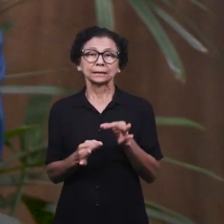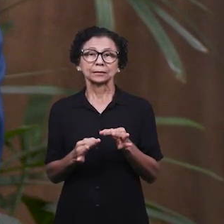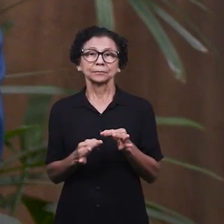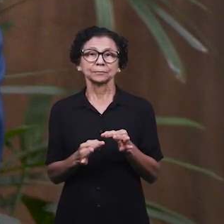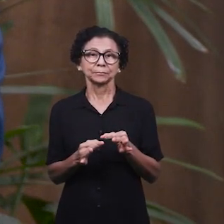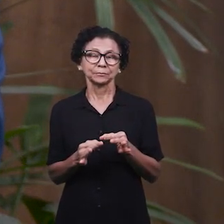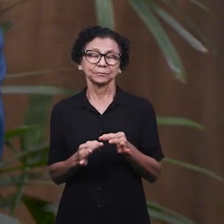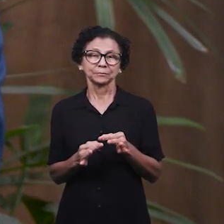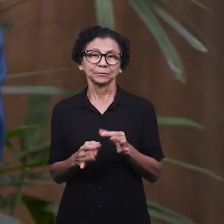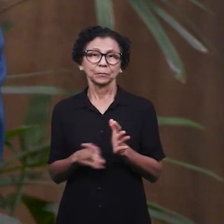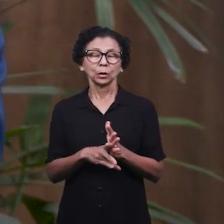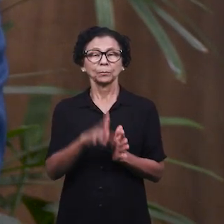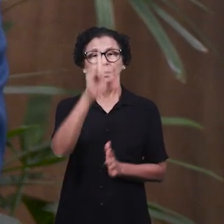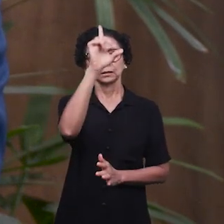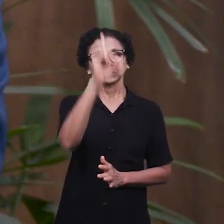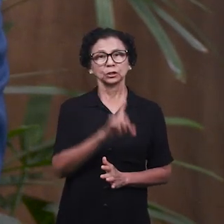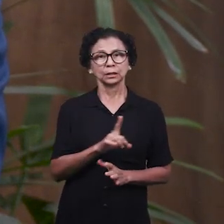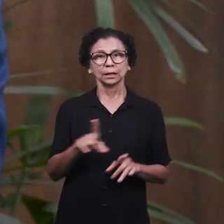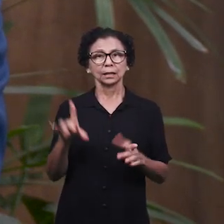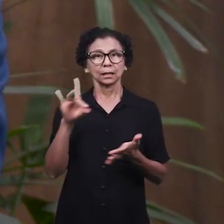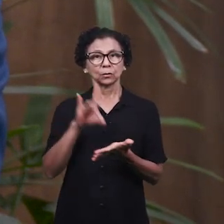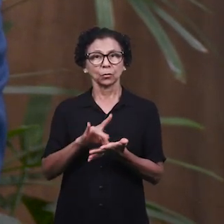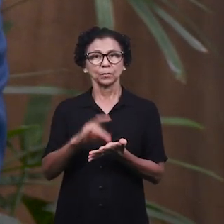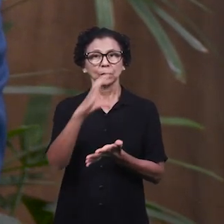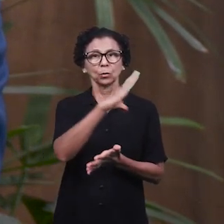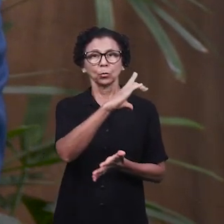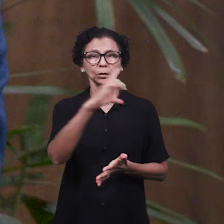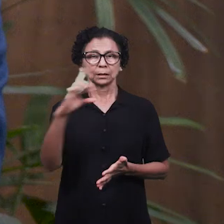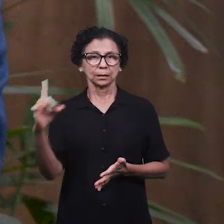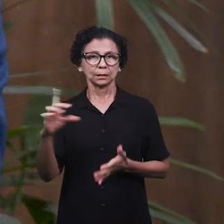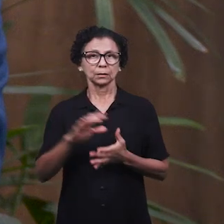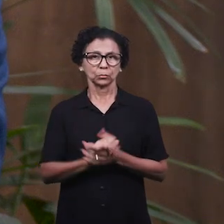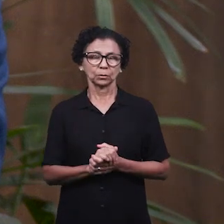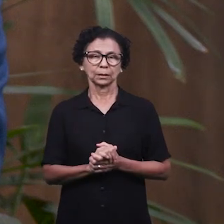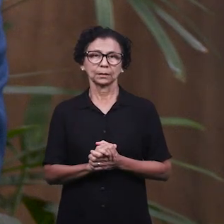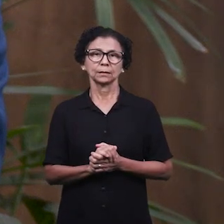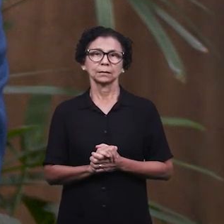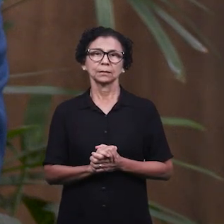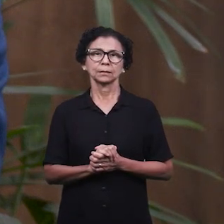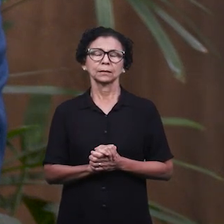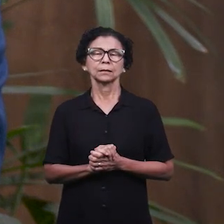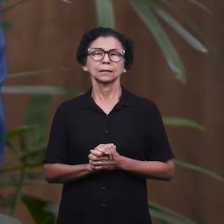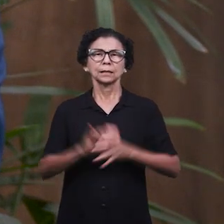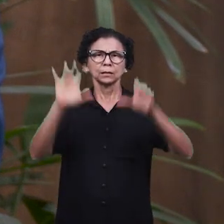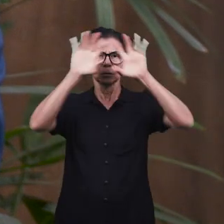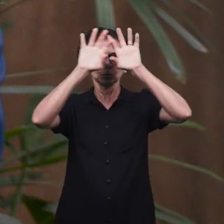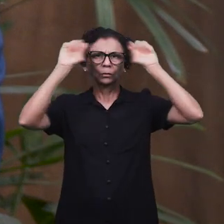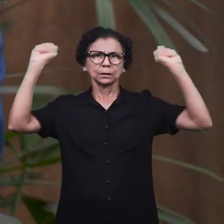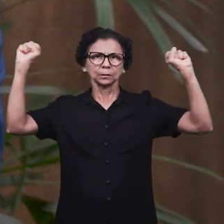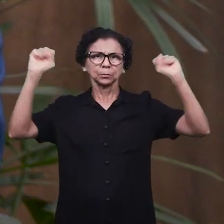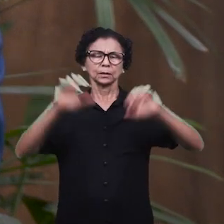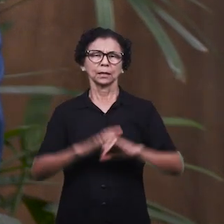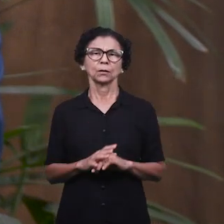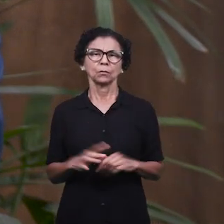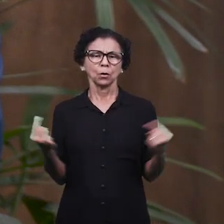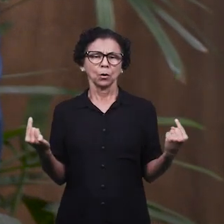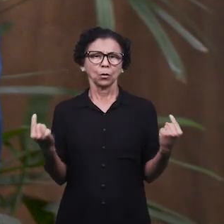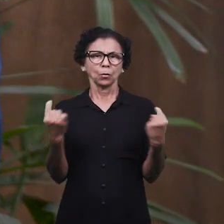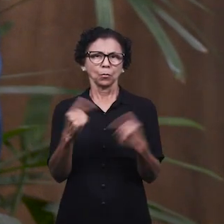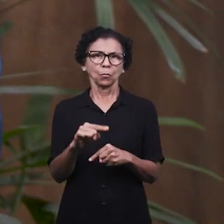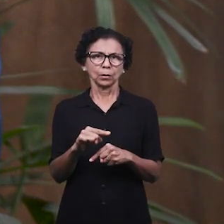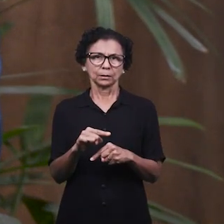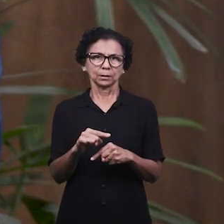atualmente ela é coordenadora estadual do Tribunal de Justiça do Espírito Santo no enfrentamento da violência doméstica